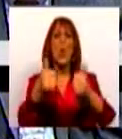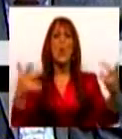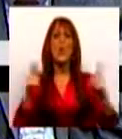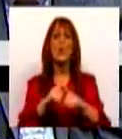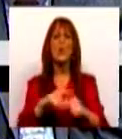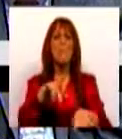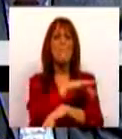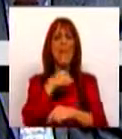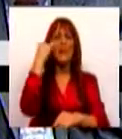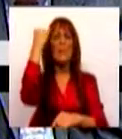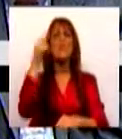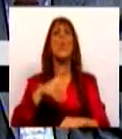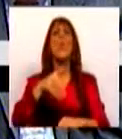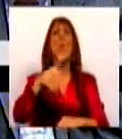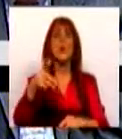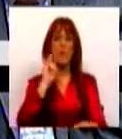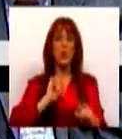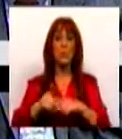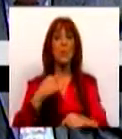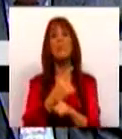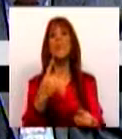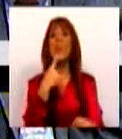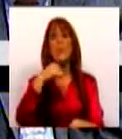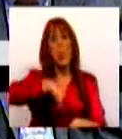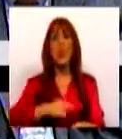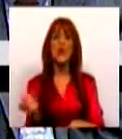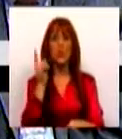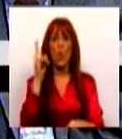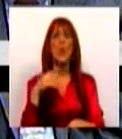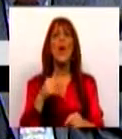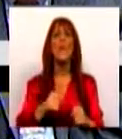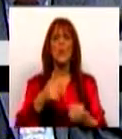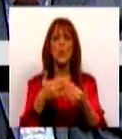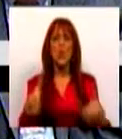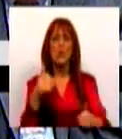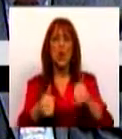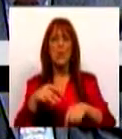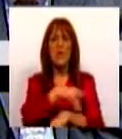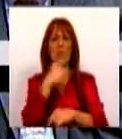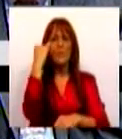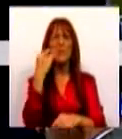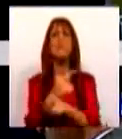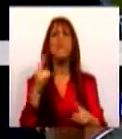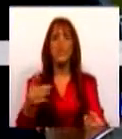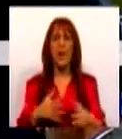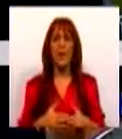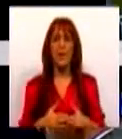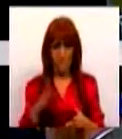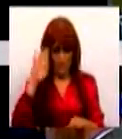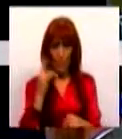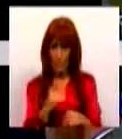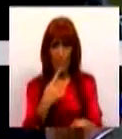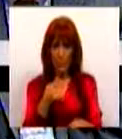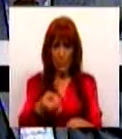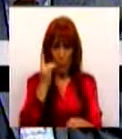os médicos especialistas? Senhora deputada, porquê é que não pergunta hoje quando é que abrem os concursos para médicos especialistas? Sabe porquê é que não